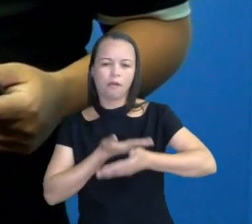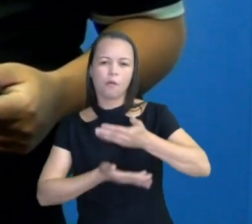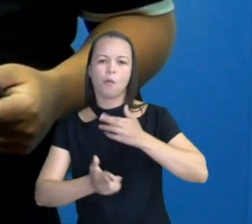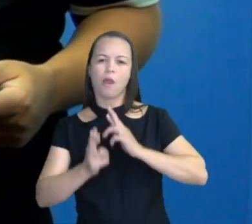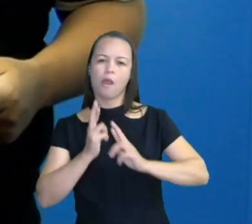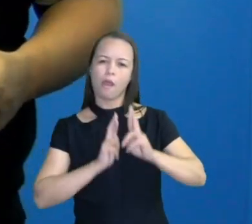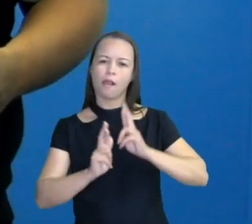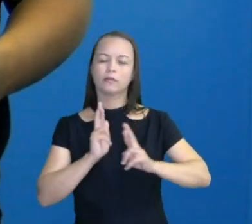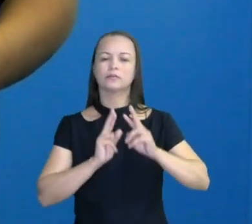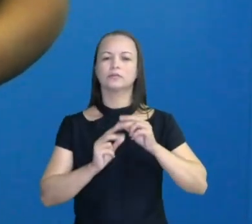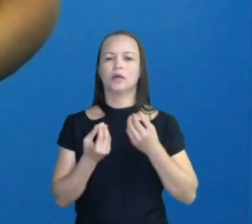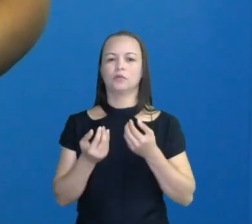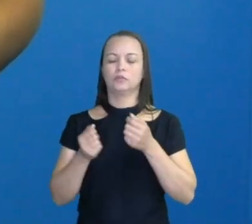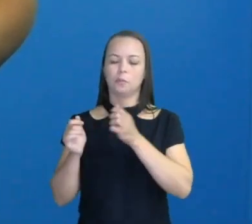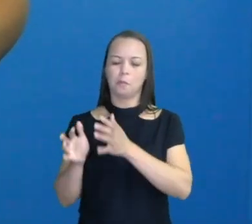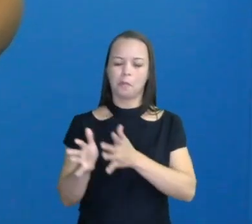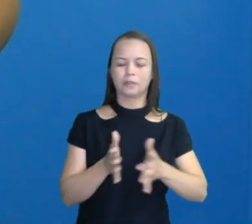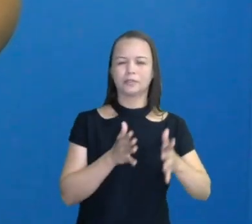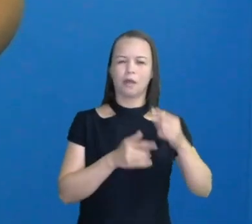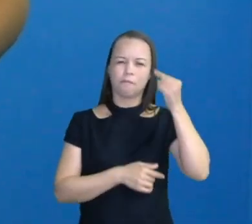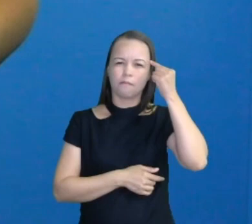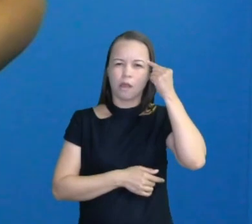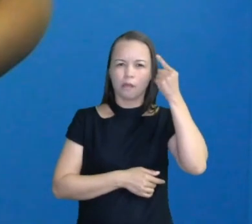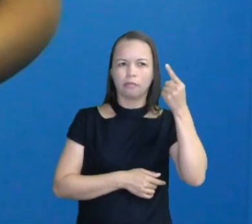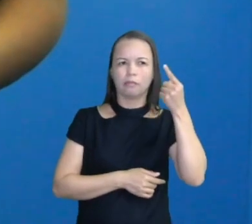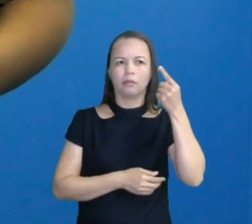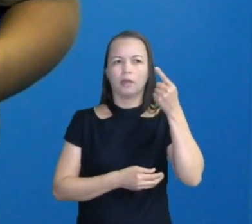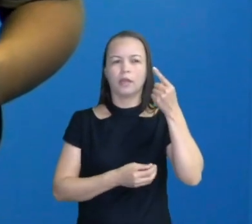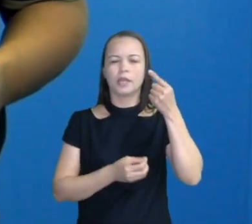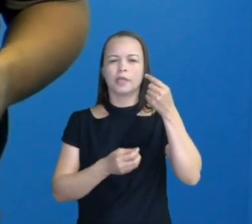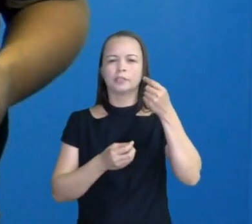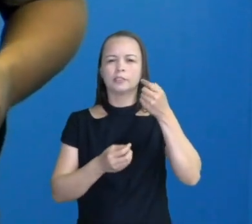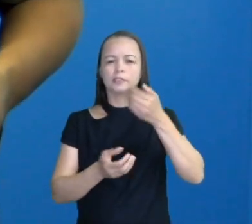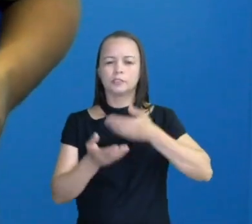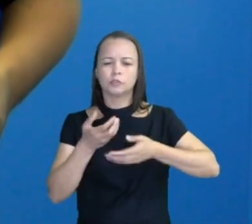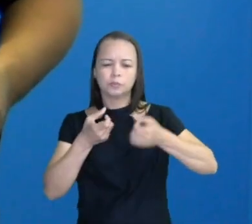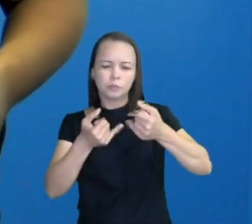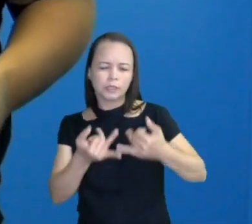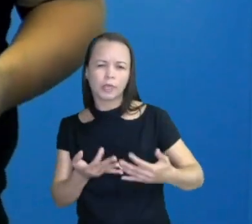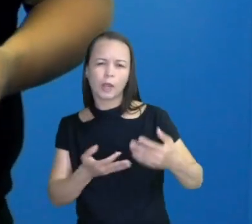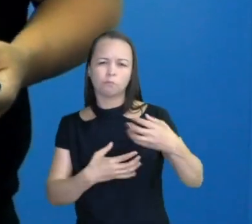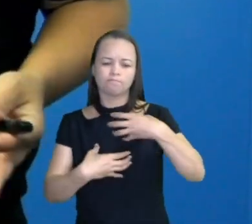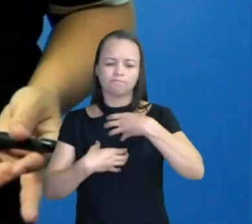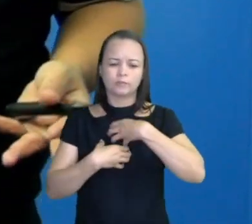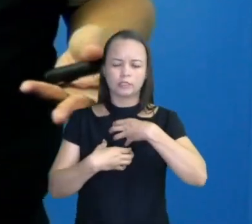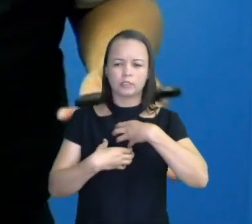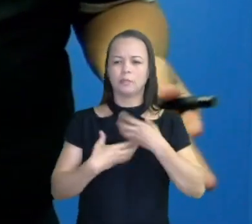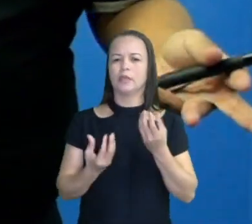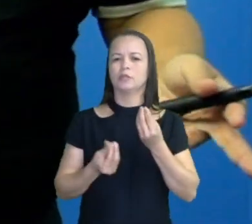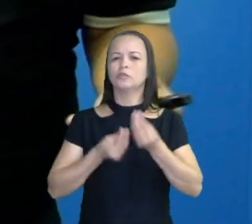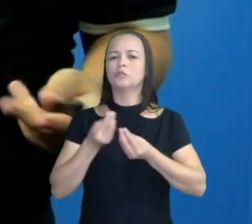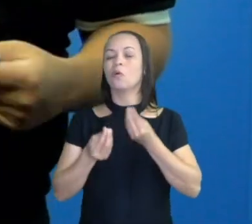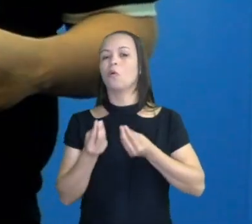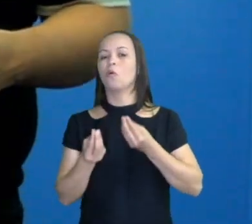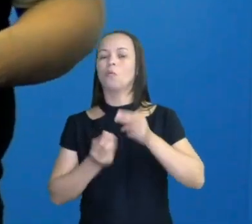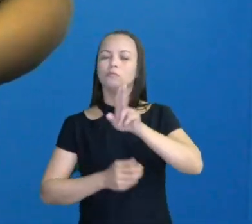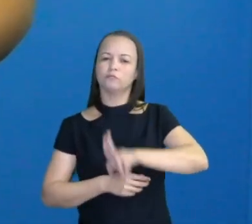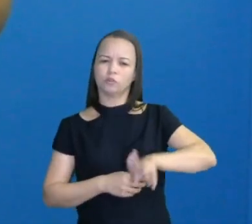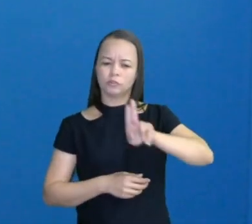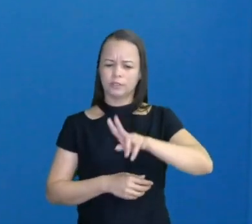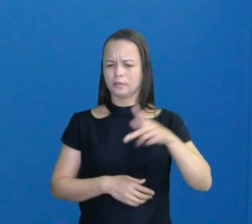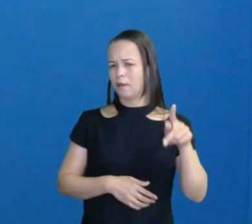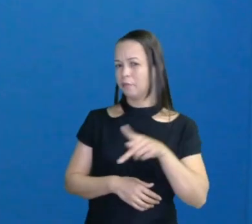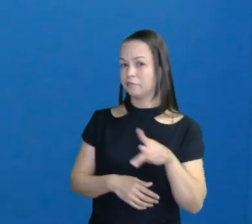relação, de eu passar uma ideia, de eu passar um sentimento. E de que forma que eu vou utilizar,